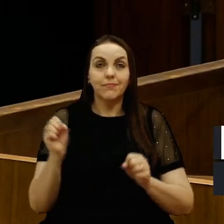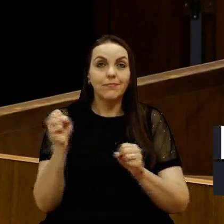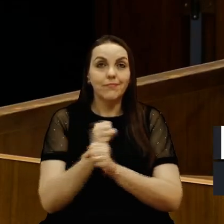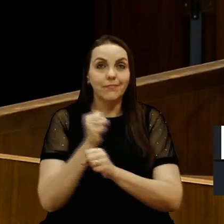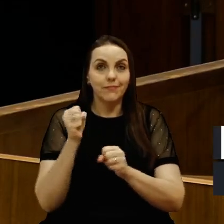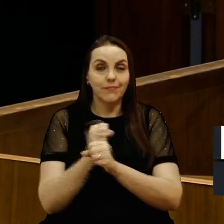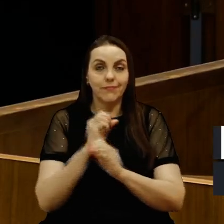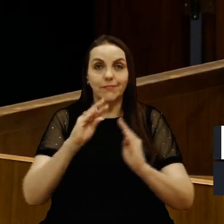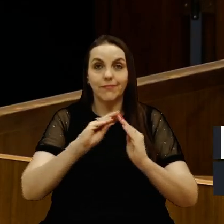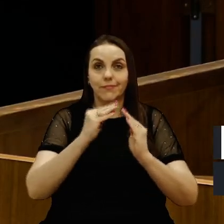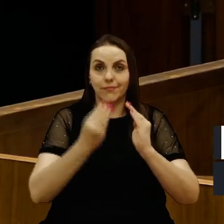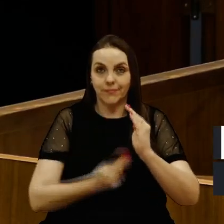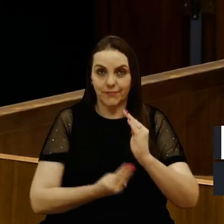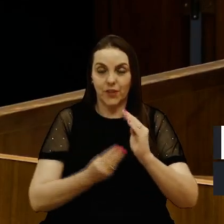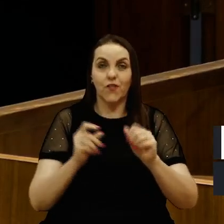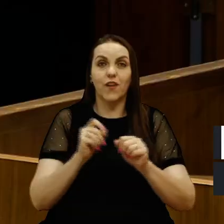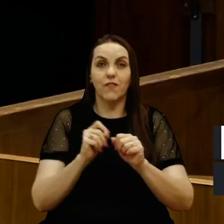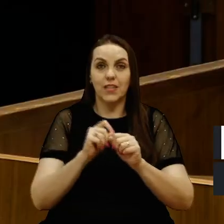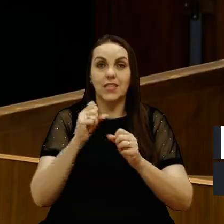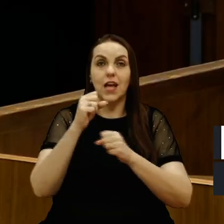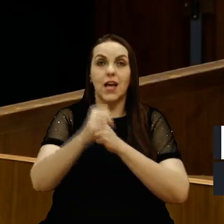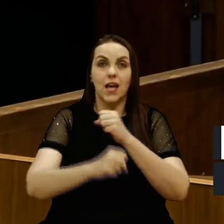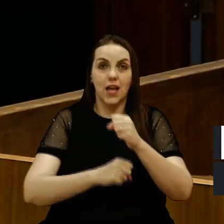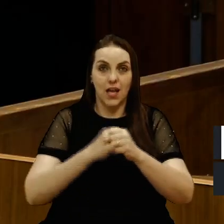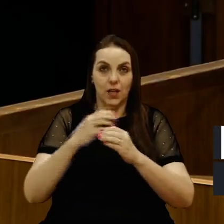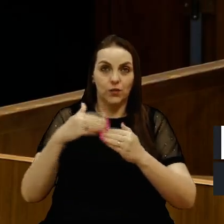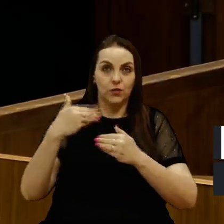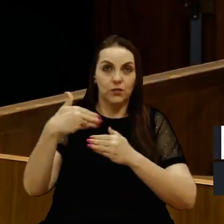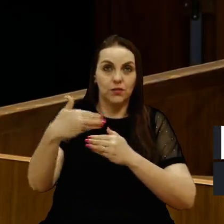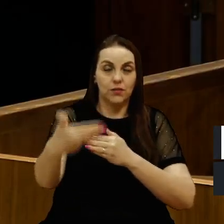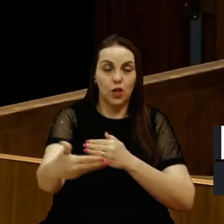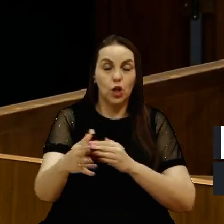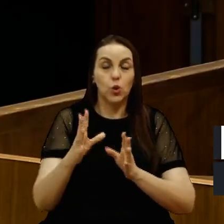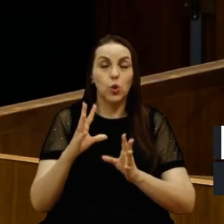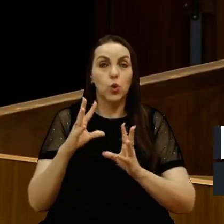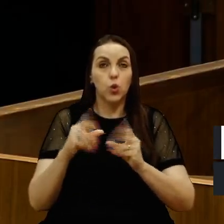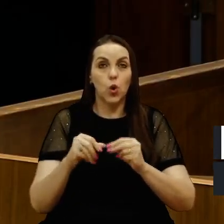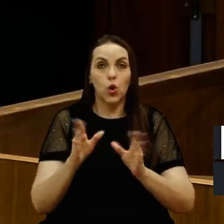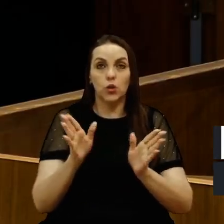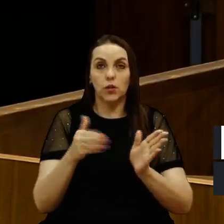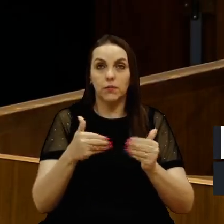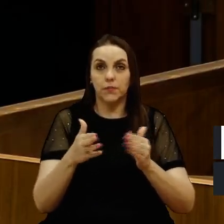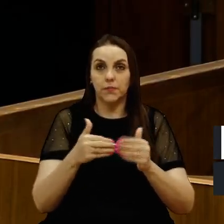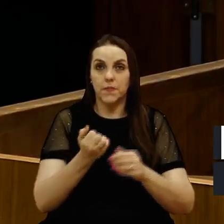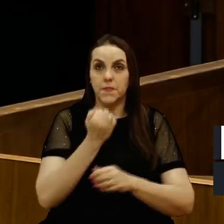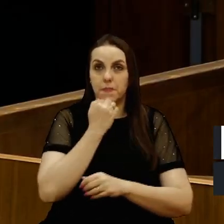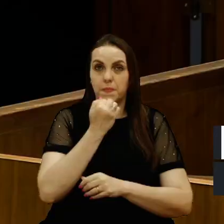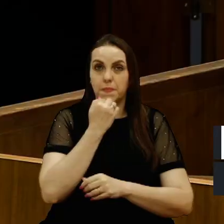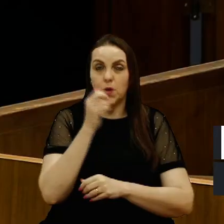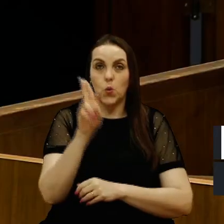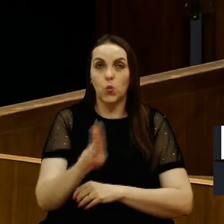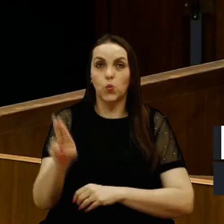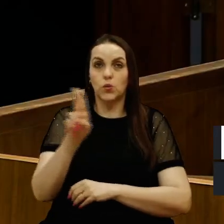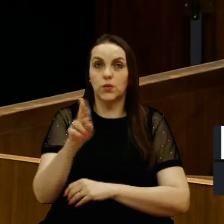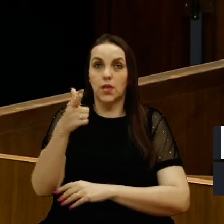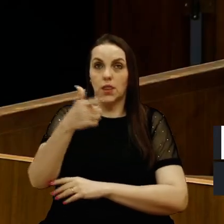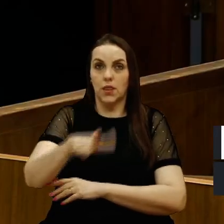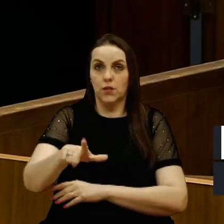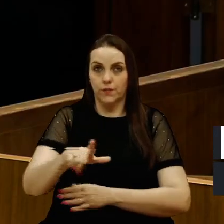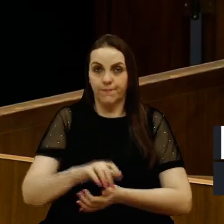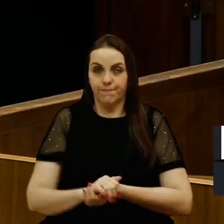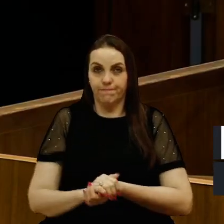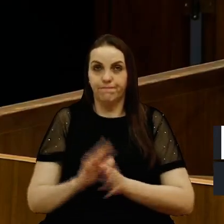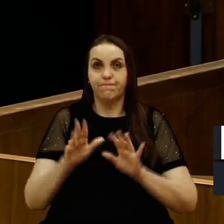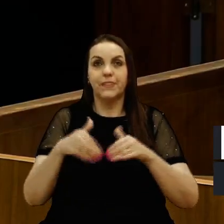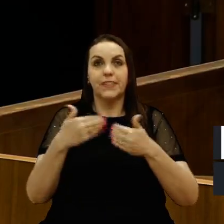que o SAMAI fará nos próximos anos, todo o paralelepípedo nós vamos reutilizar. Então, nobres